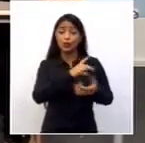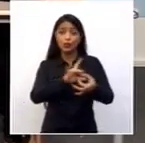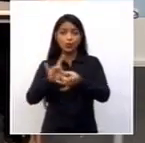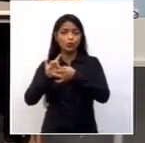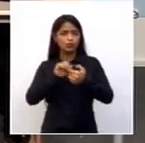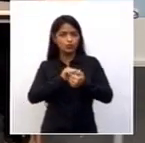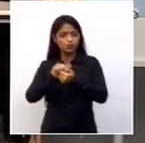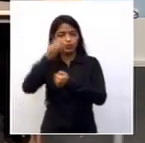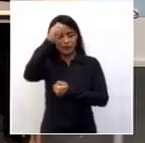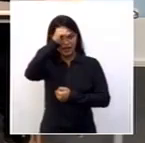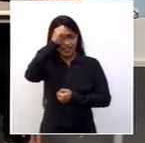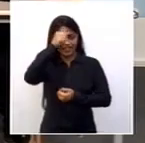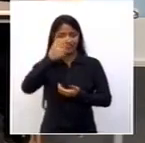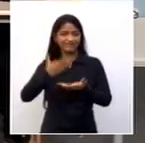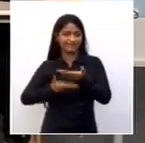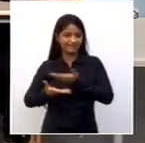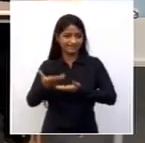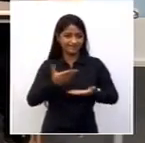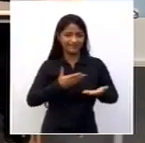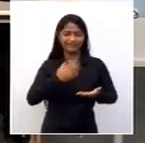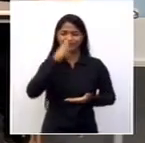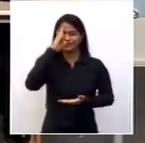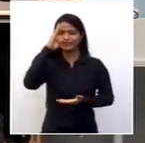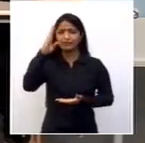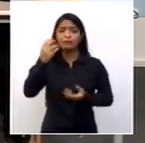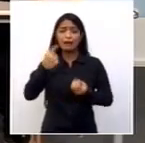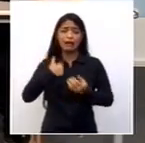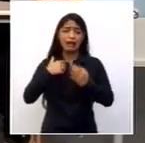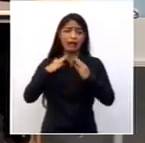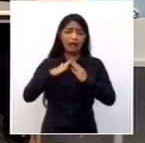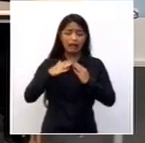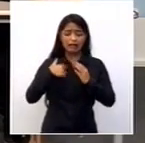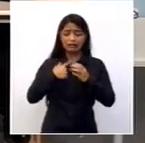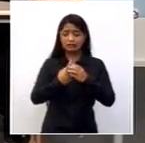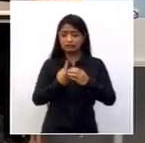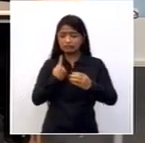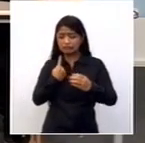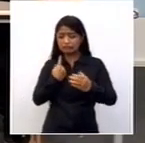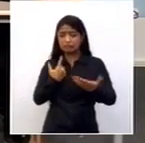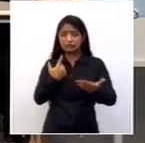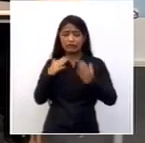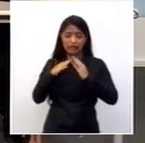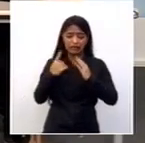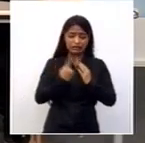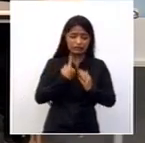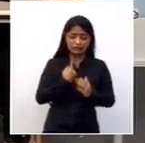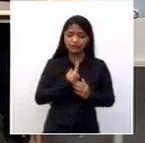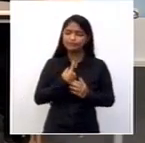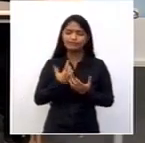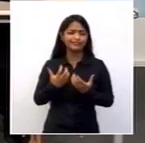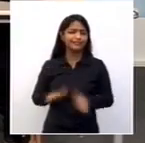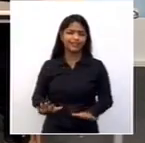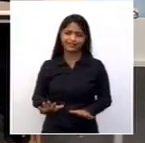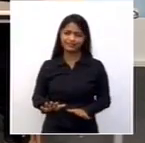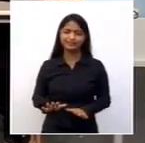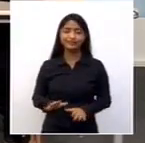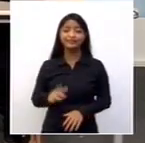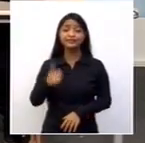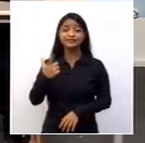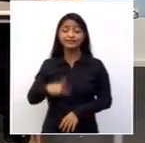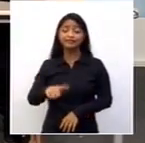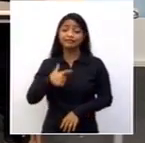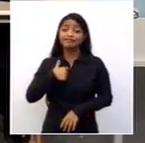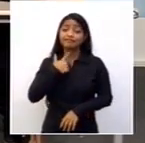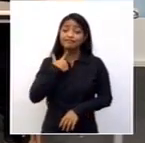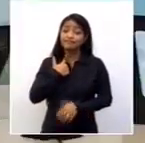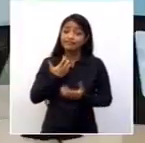nesse momento, para a gente não se sentir tão sozinho em casa, tão distante de todo mundo. Espero que a gente, né, tenha conseguido